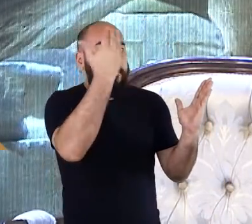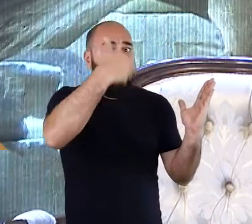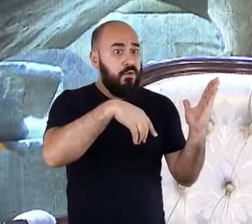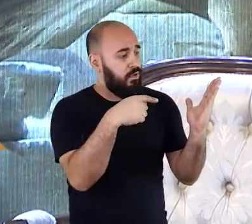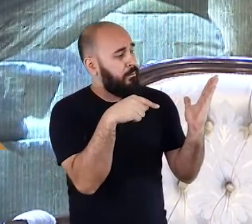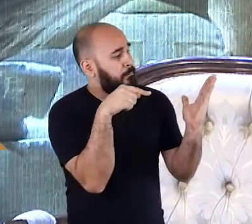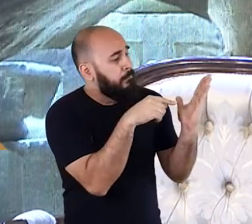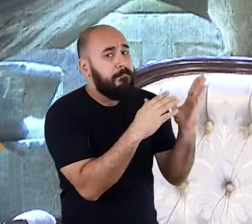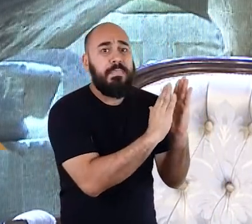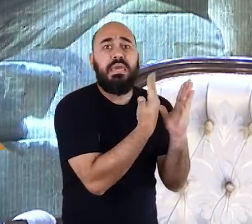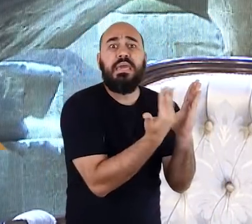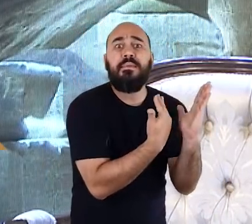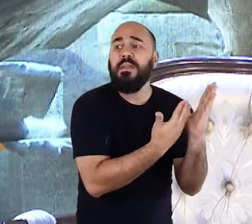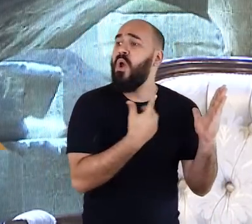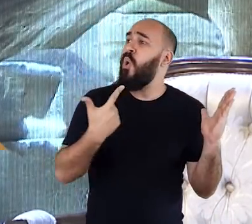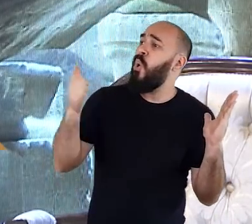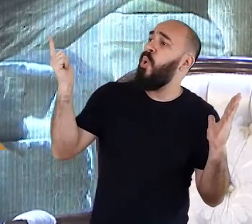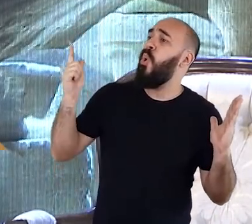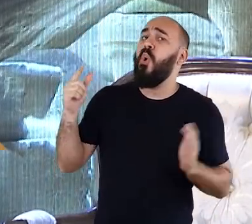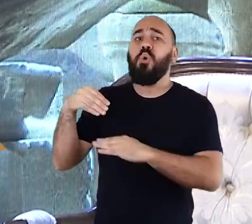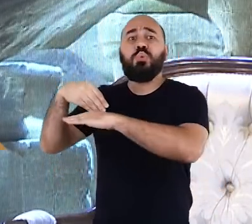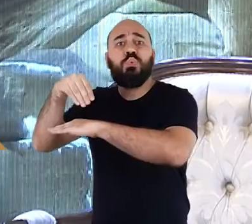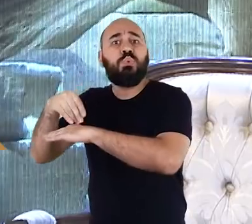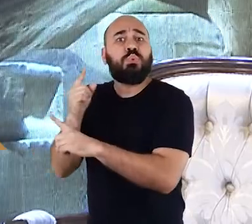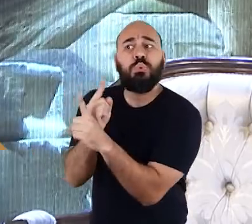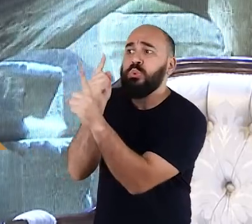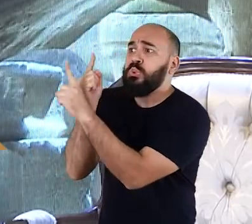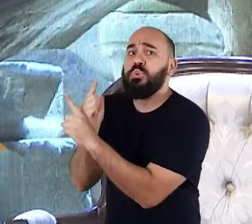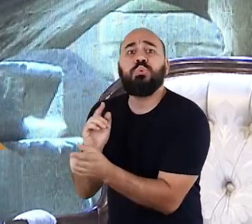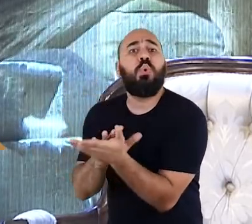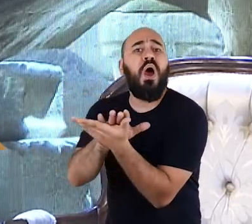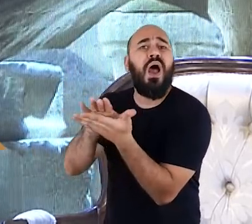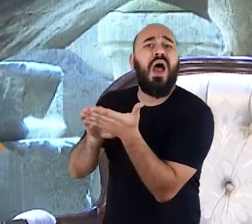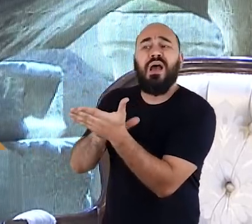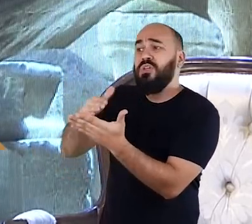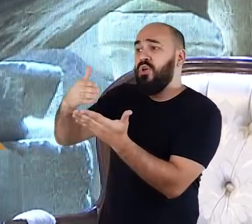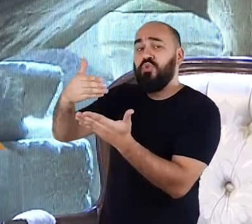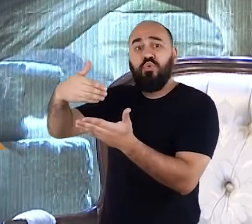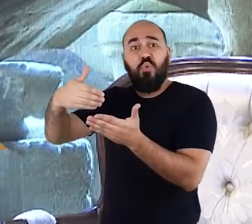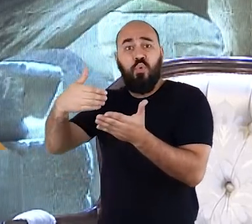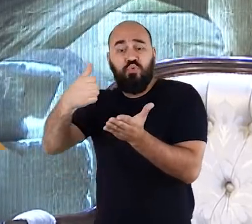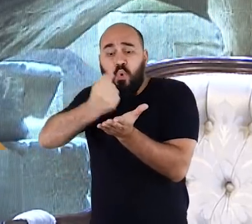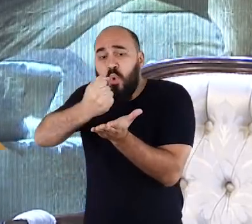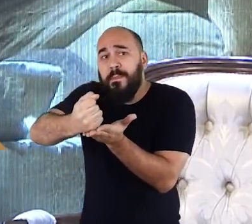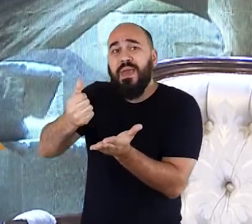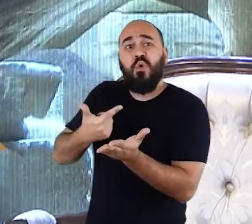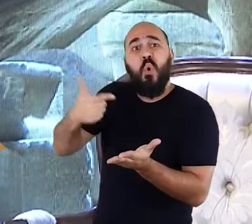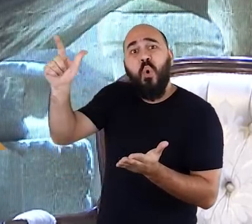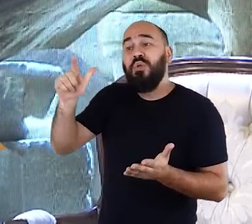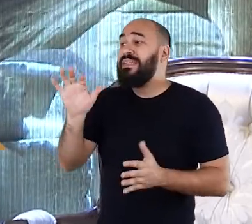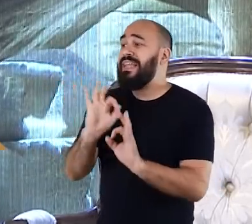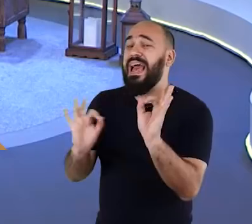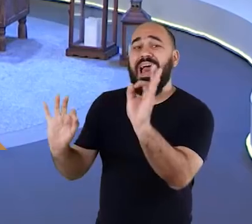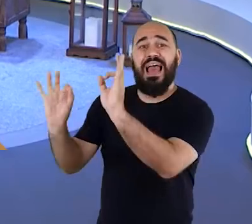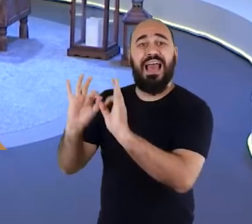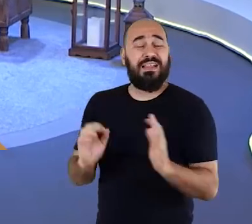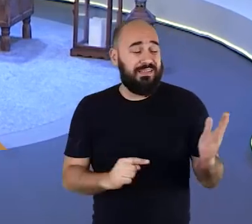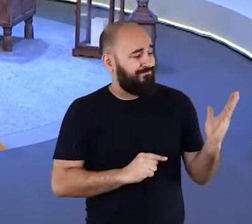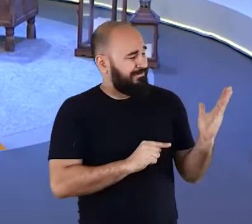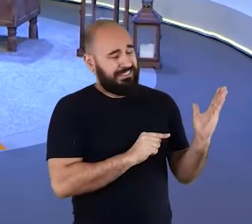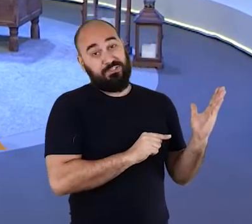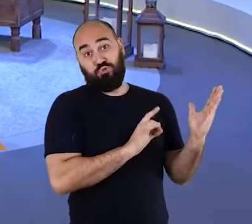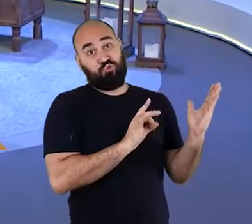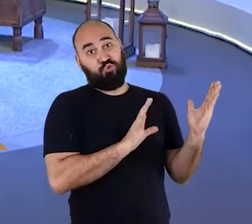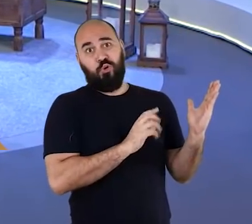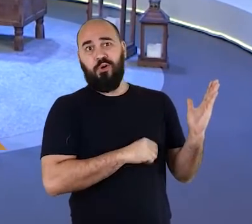na Bíblia Sagrada. Não havia nada fora da Bíblia que pudesse comprovar a sua existência. Depois,